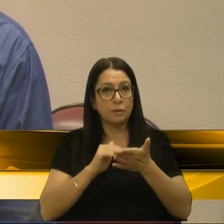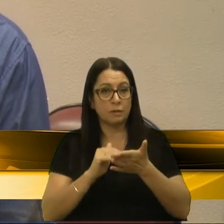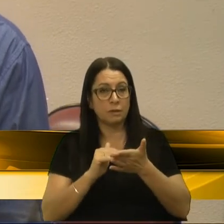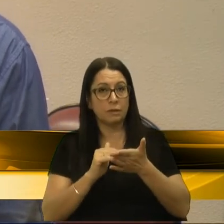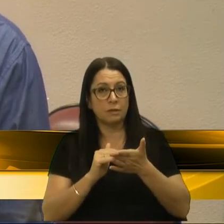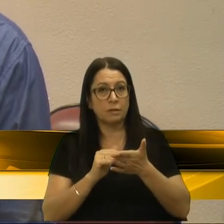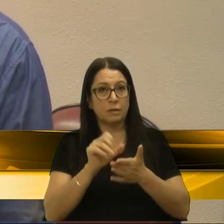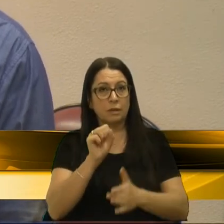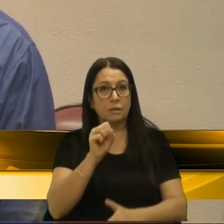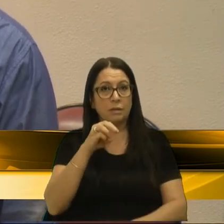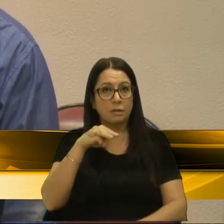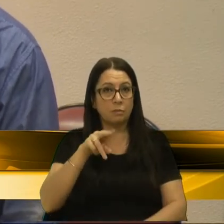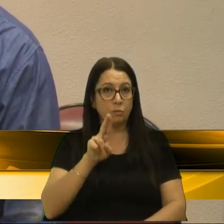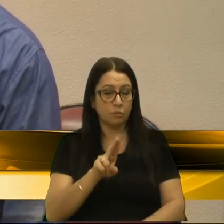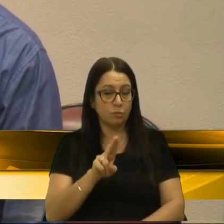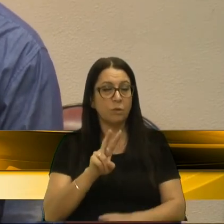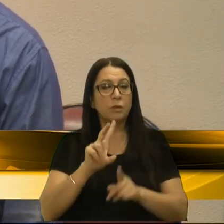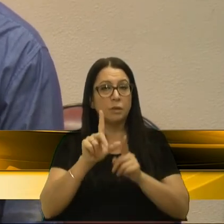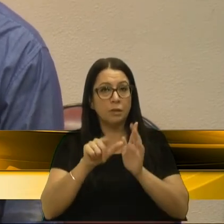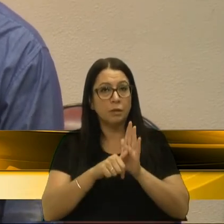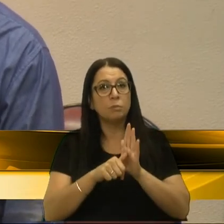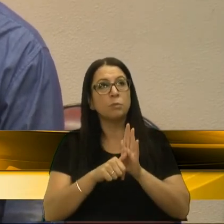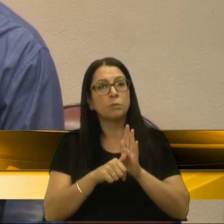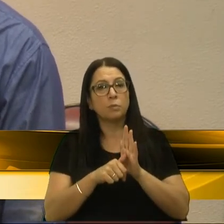do SMU e depois de